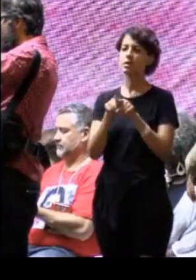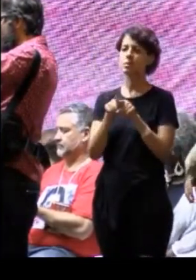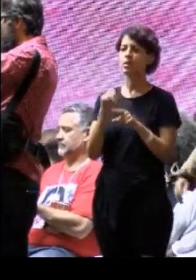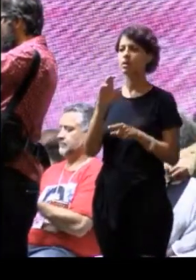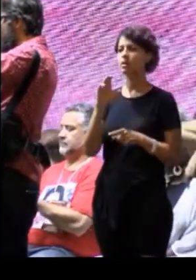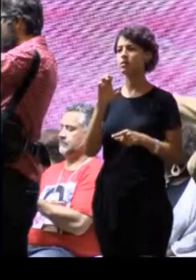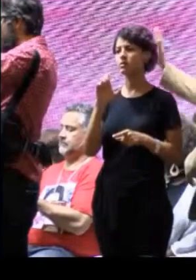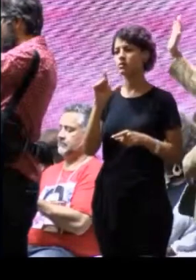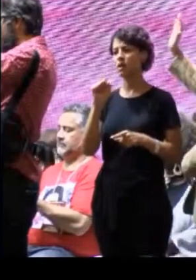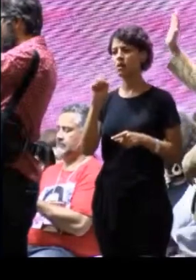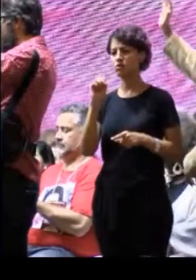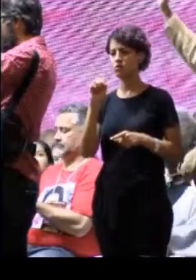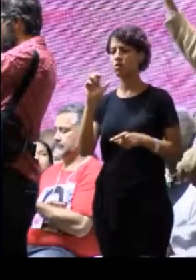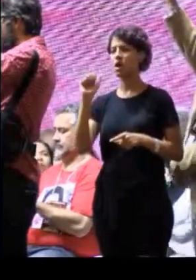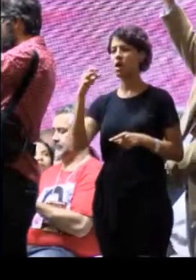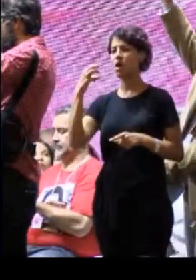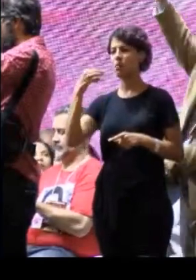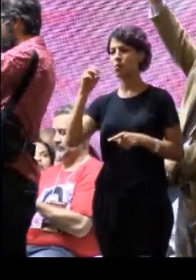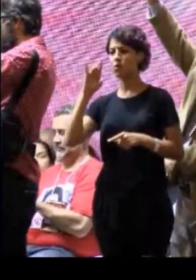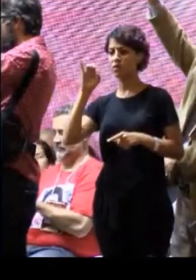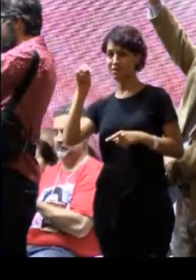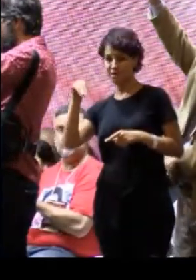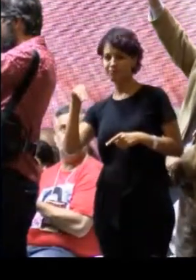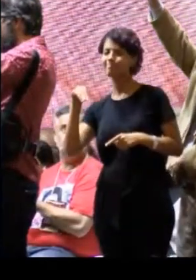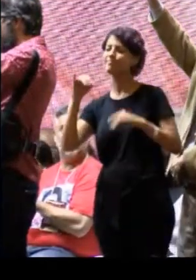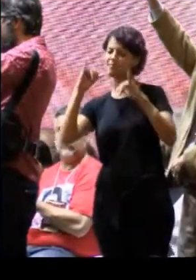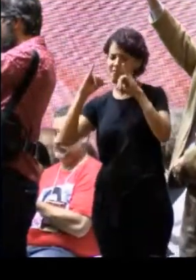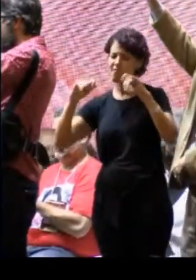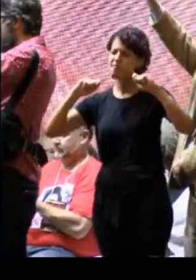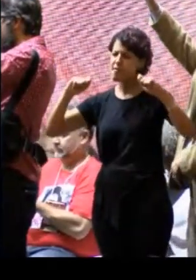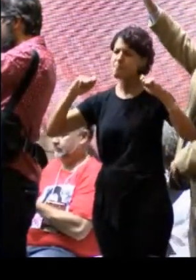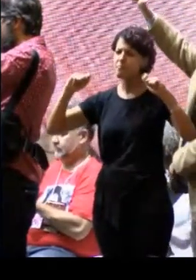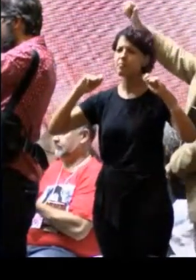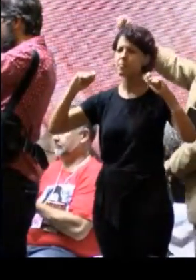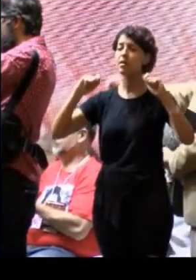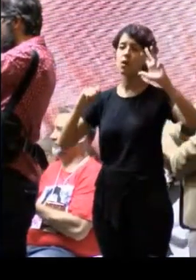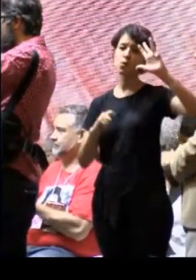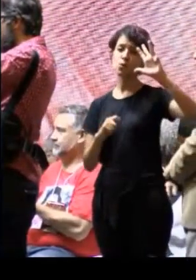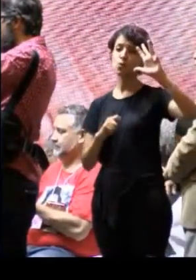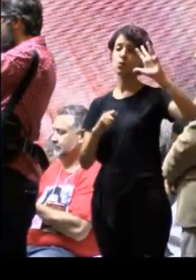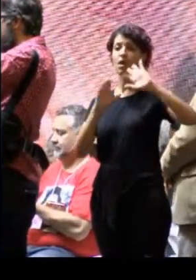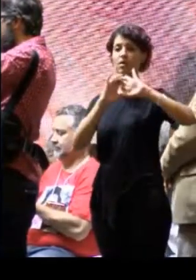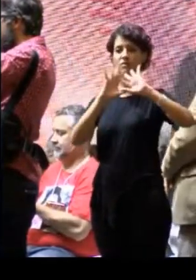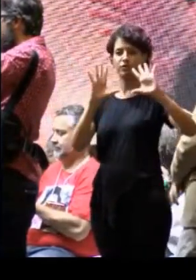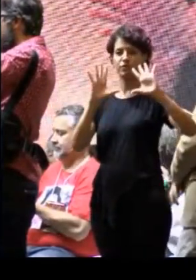fizeram pela campanha Lula Livre no Mundo Afora.